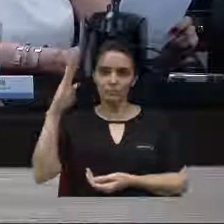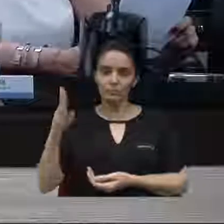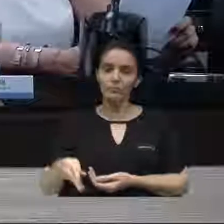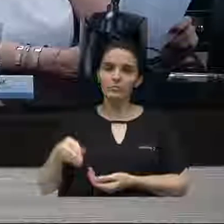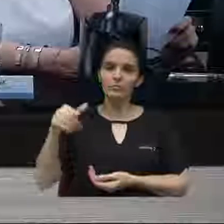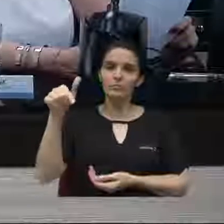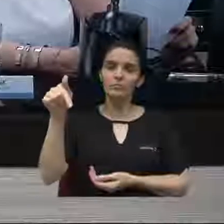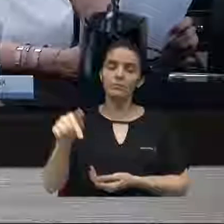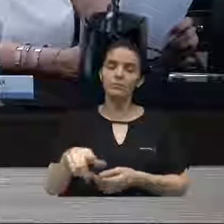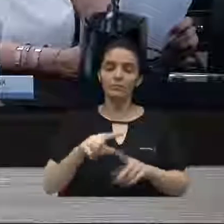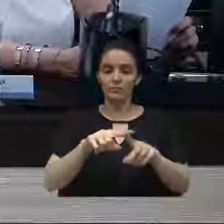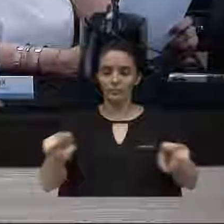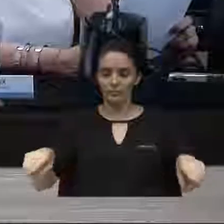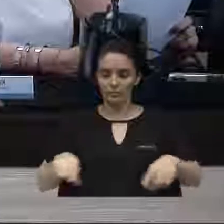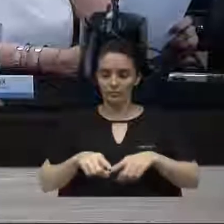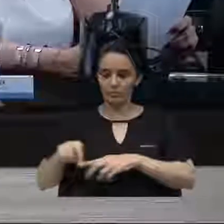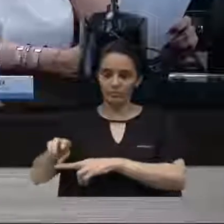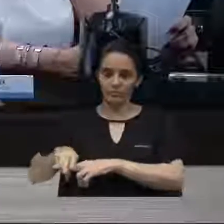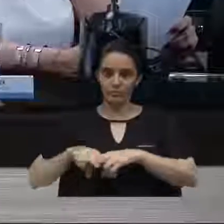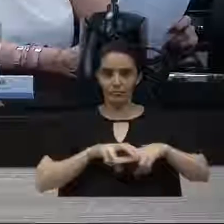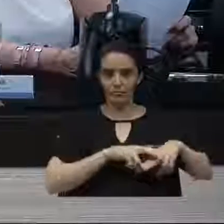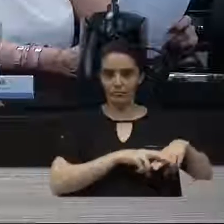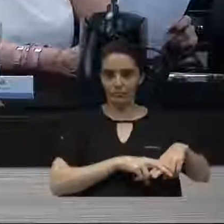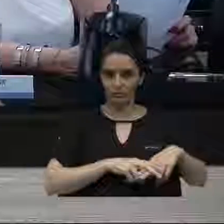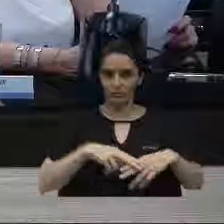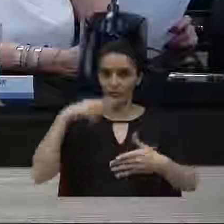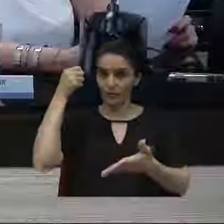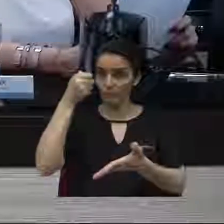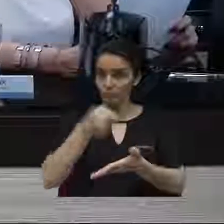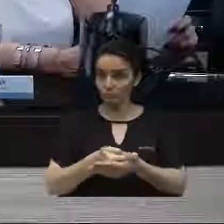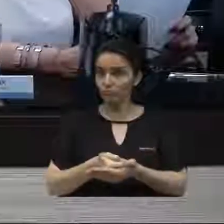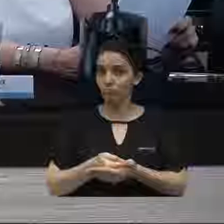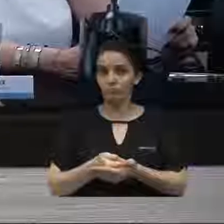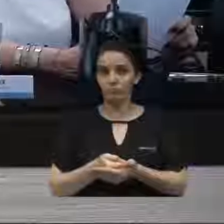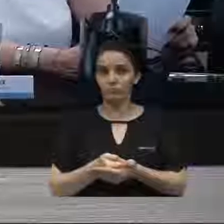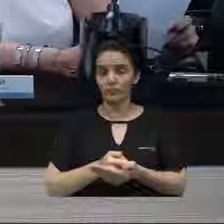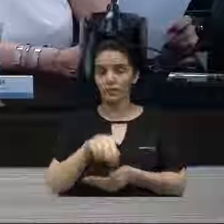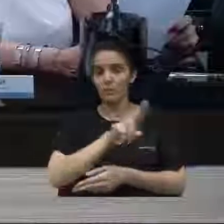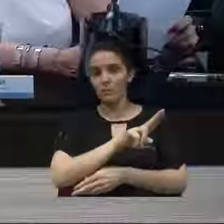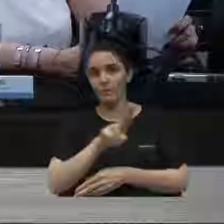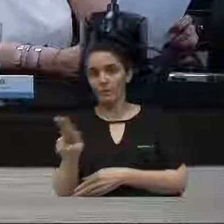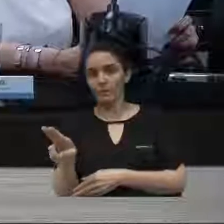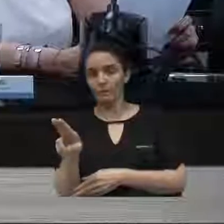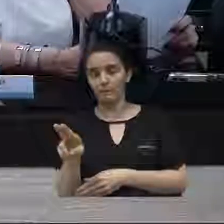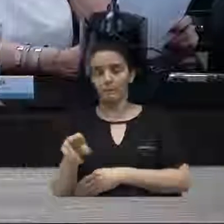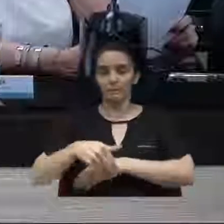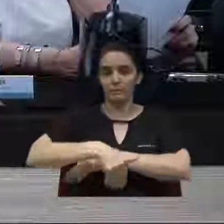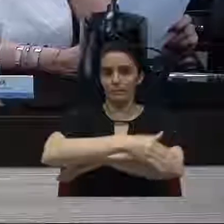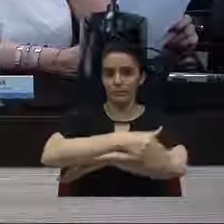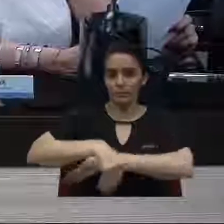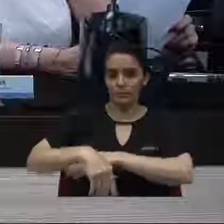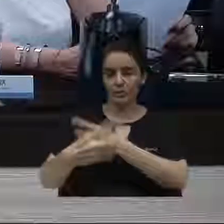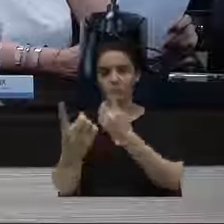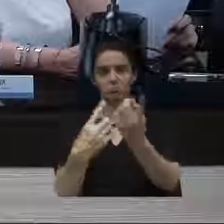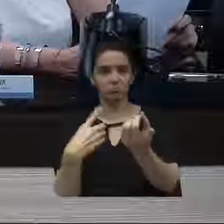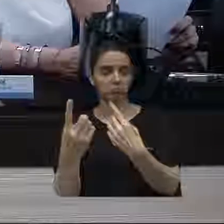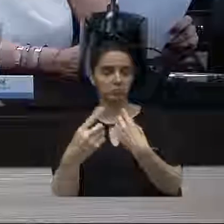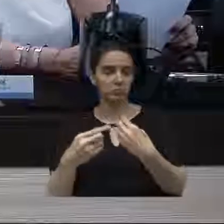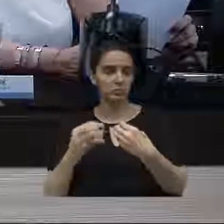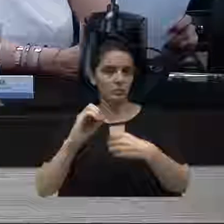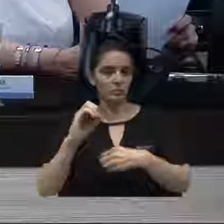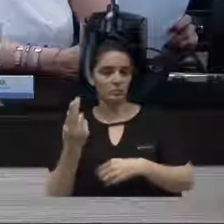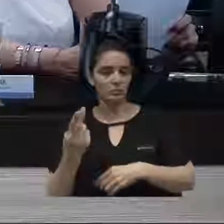700/2017 da Mesa Diretora e considerando a obrigatoriedade da denominação de logradouros, ruas e avenidas por meio de